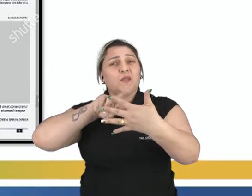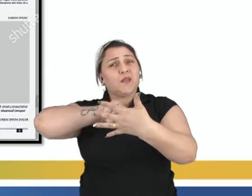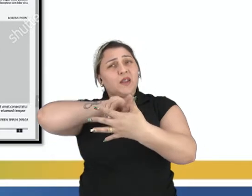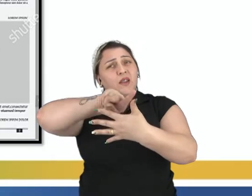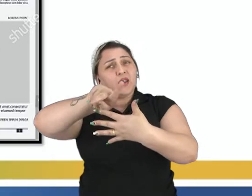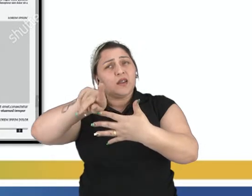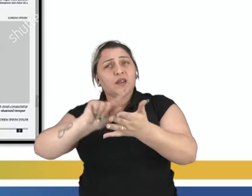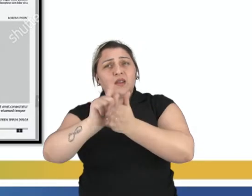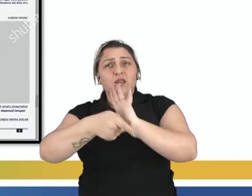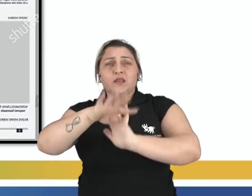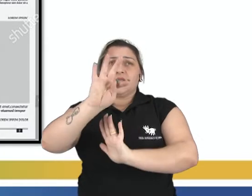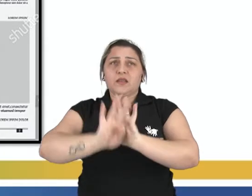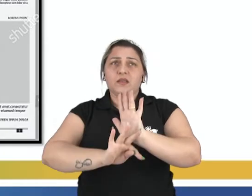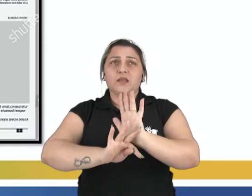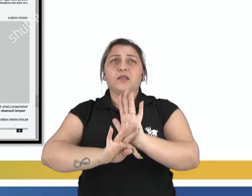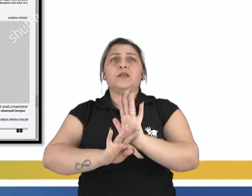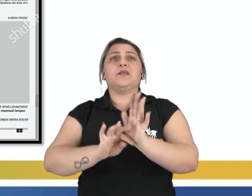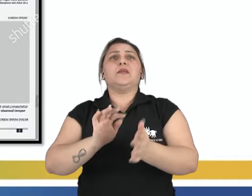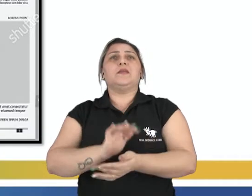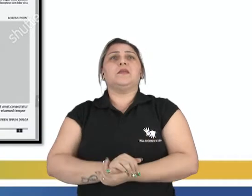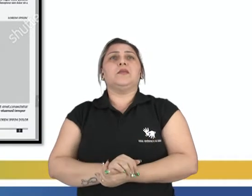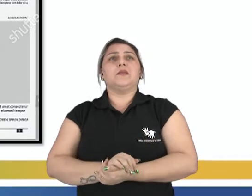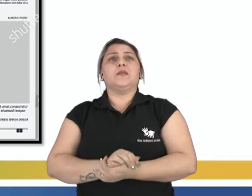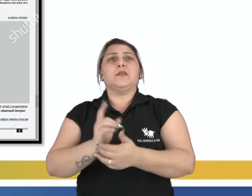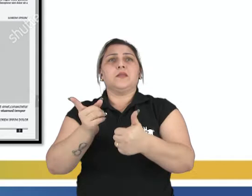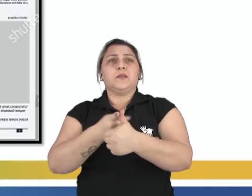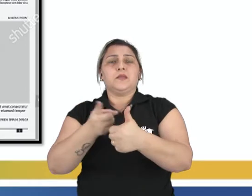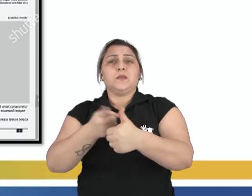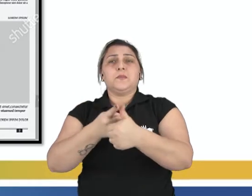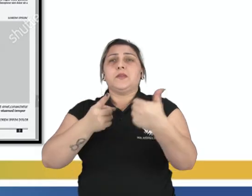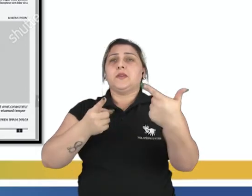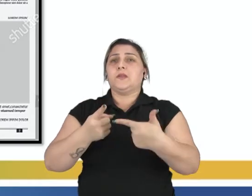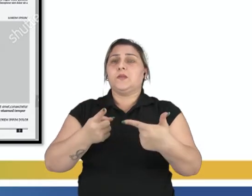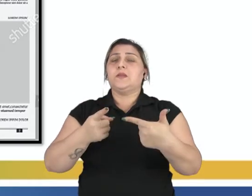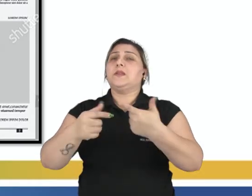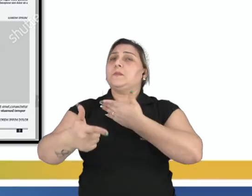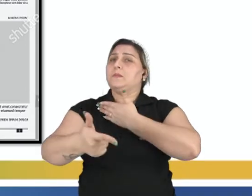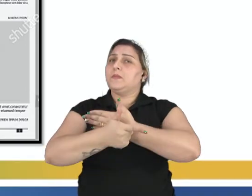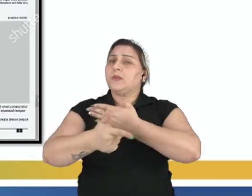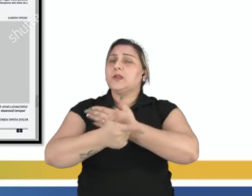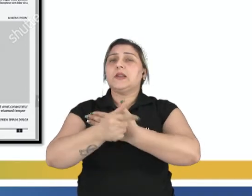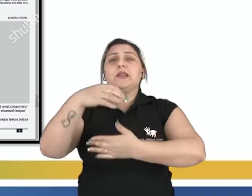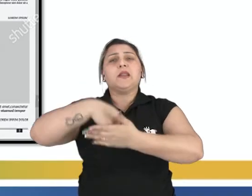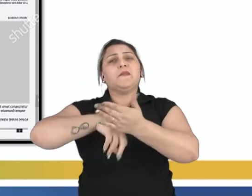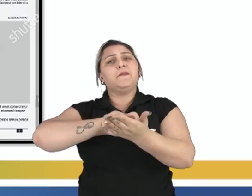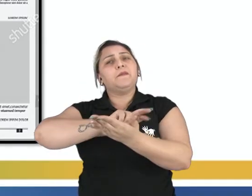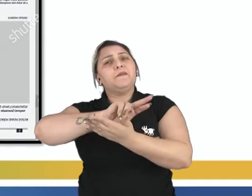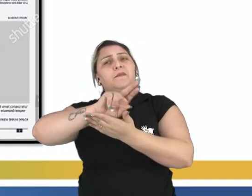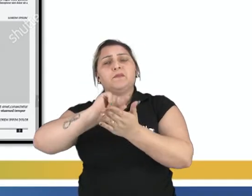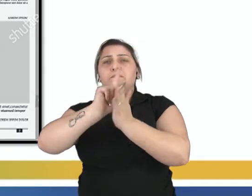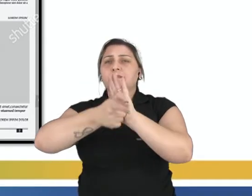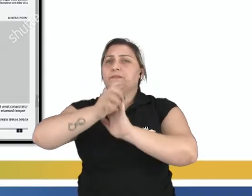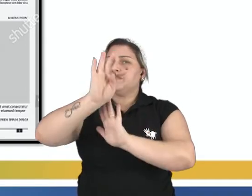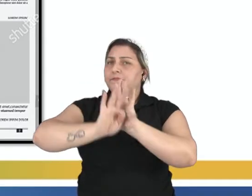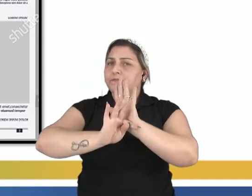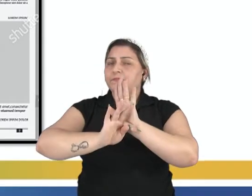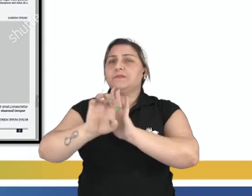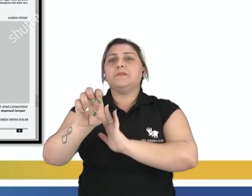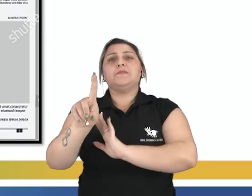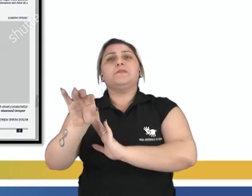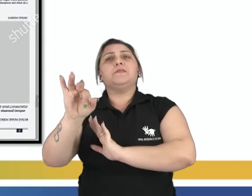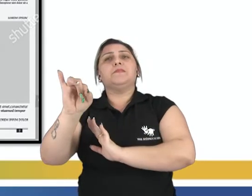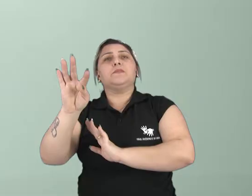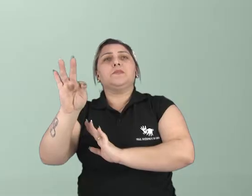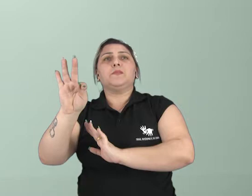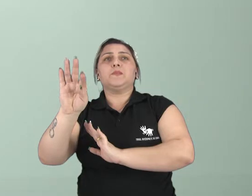gêneros textuais, tá? Então, temos a seção ali da primeira página, segunda e assim vai. E ali dentro tem vários gêneros textuais, como o